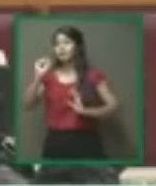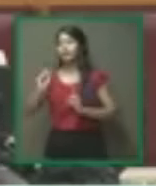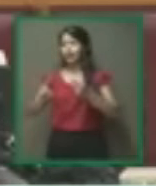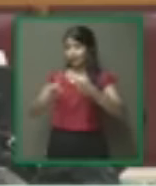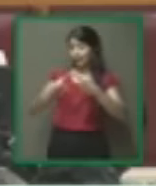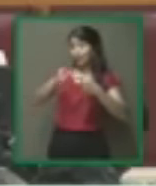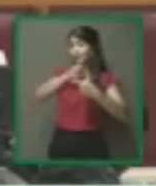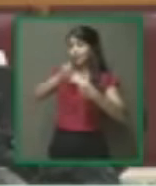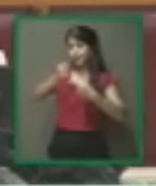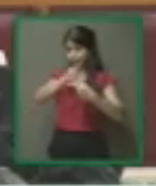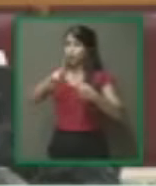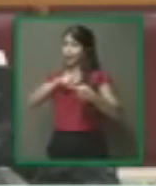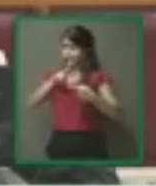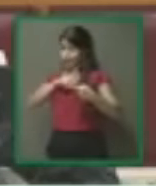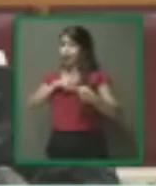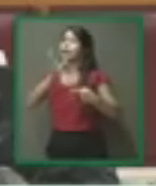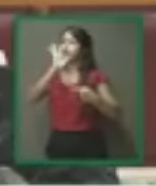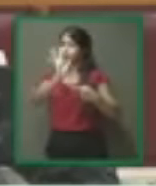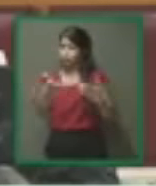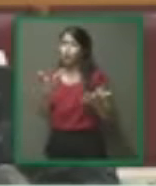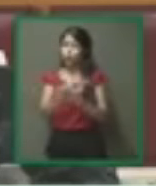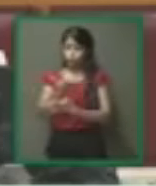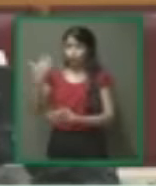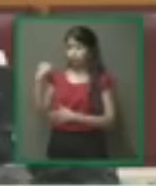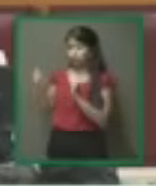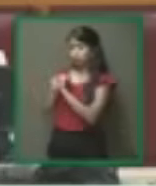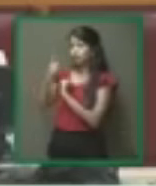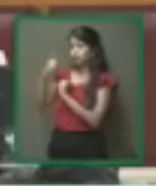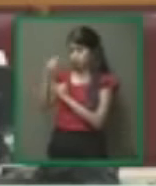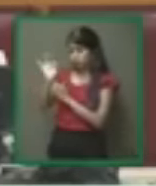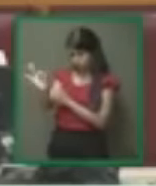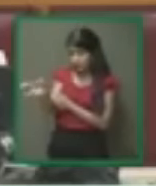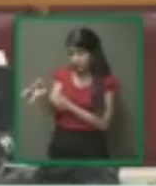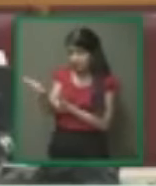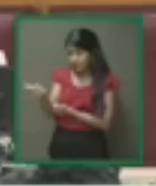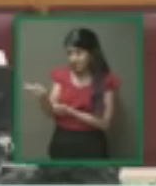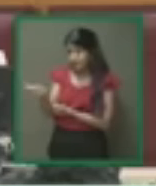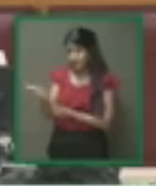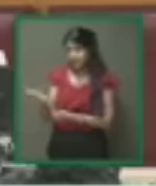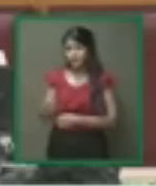entrevista prévia e reservada que o senhor acabou de ter com os seus advogados, não é isso?